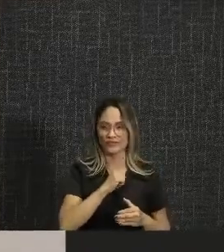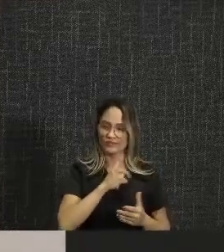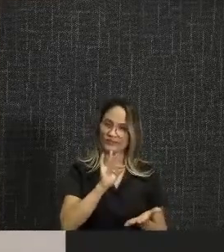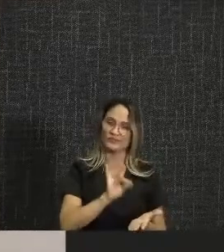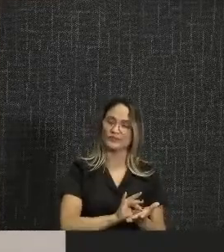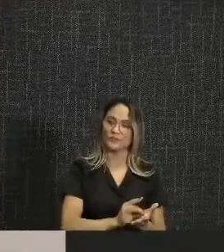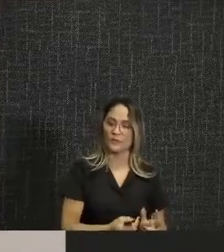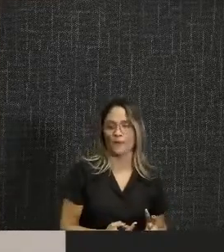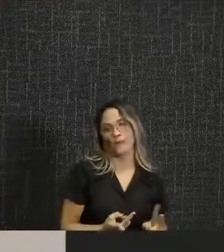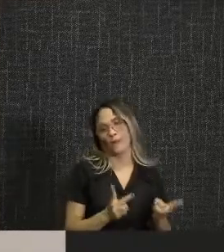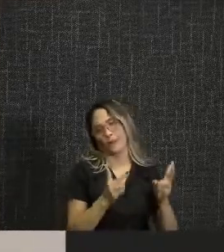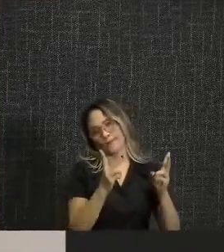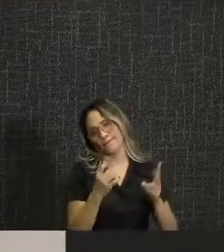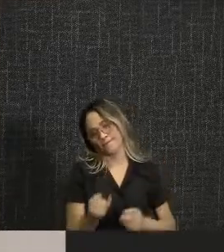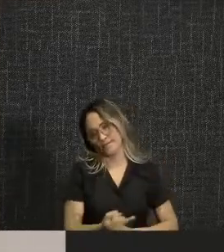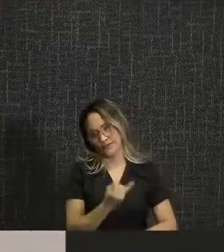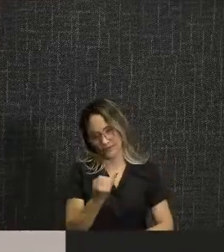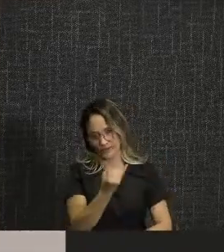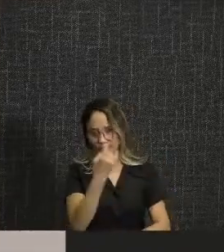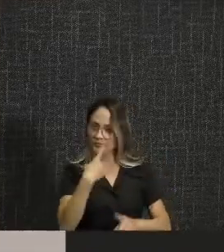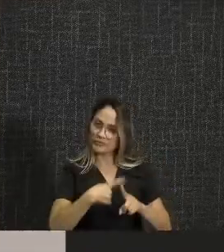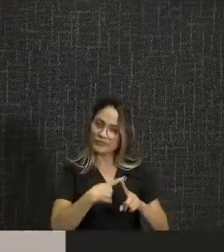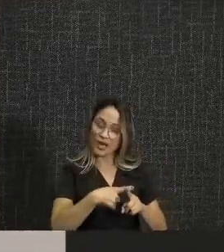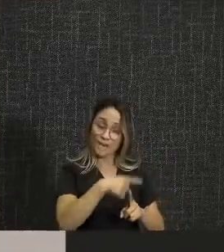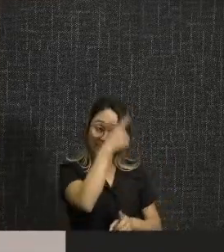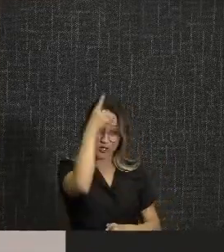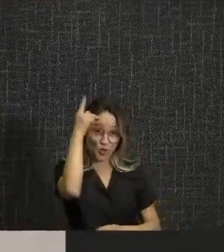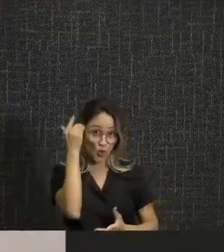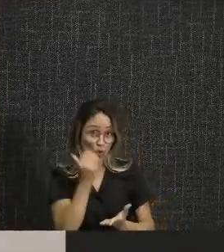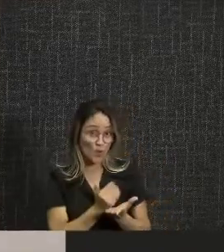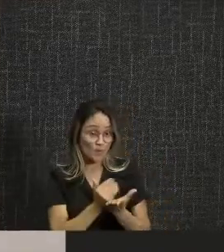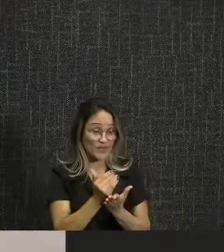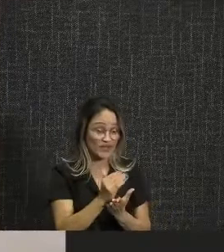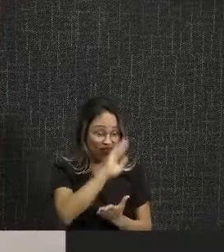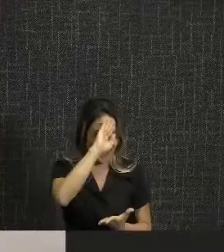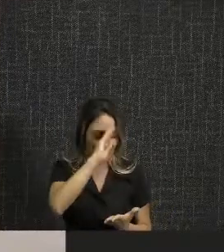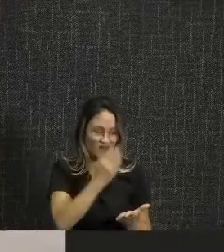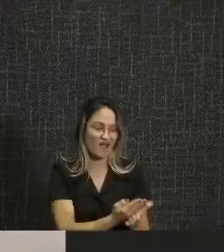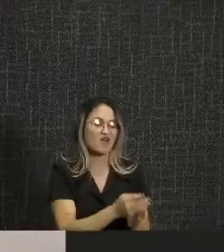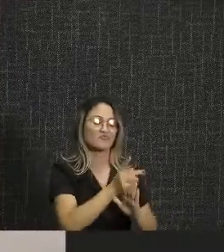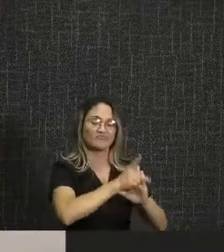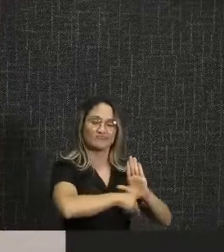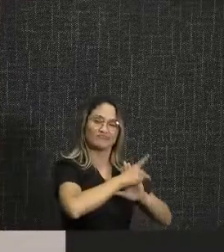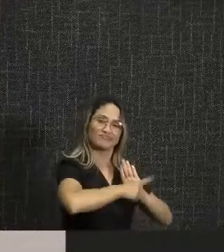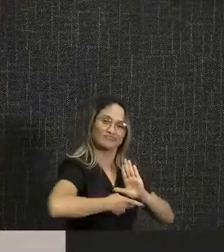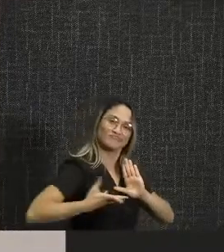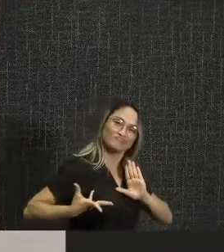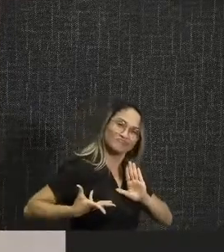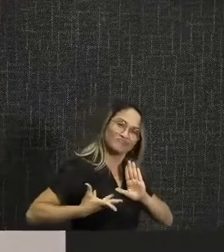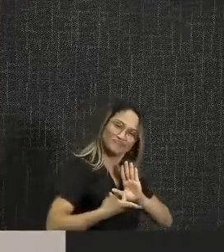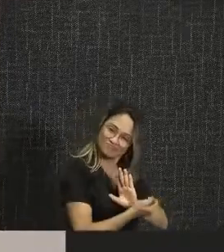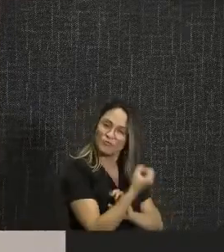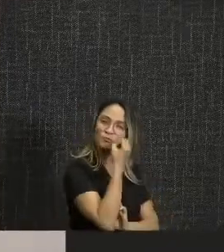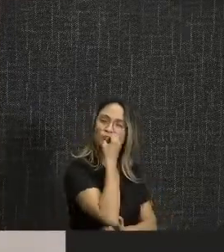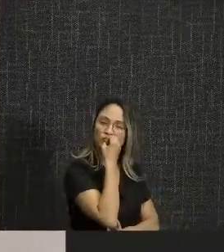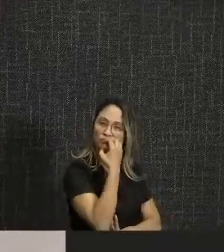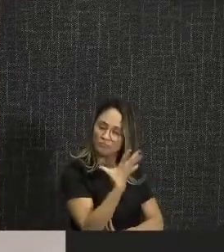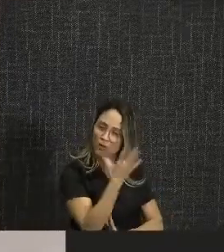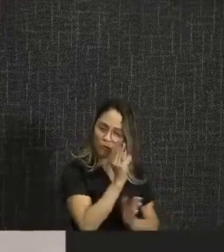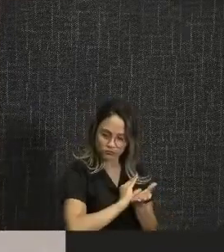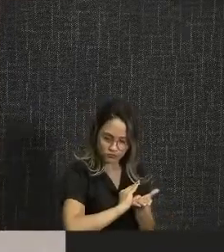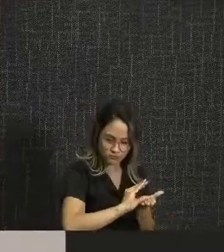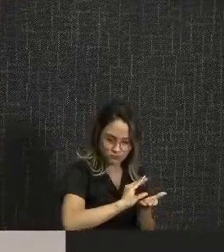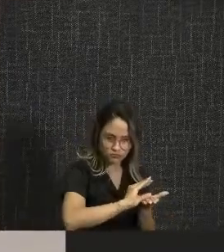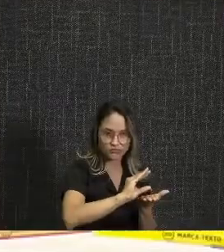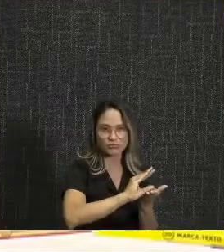importante porque ele começa a confiar no projeto que você fez. Fala, esse cara está fazendo investimento porque ele sabe aonde esse investimento